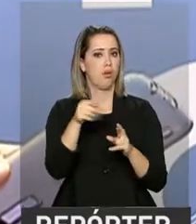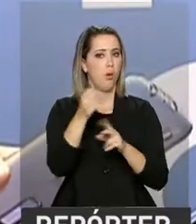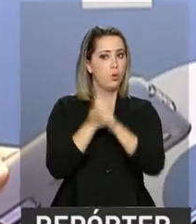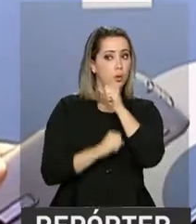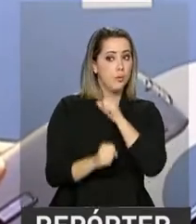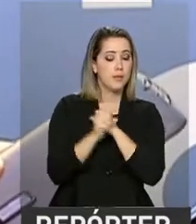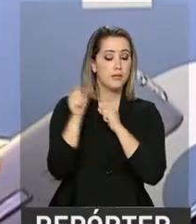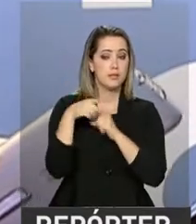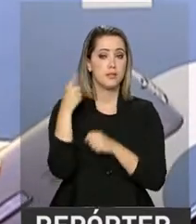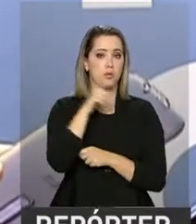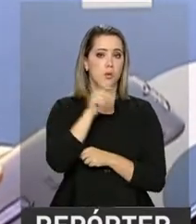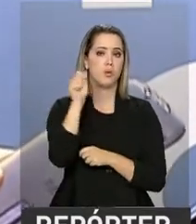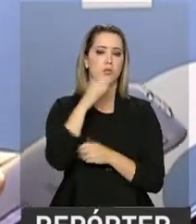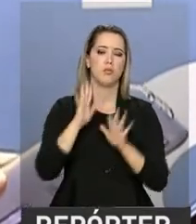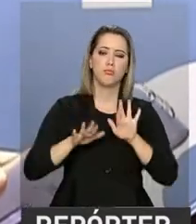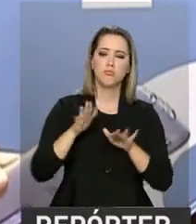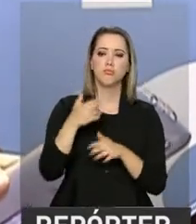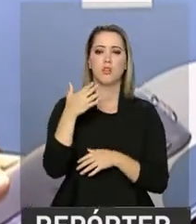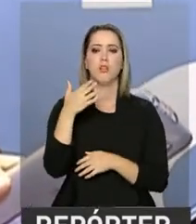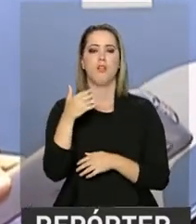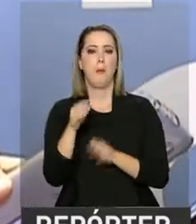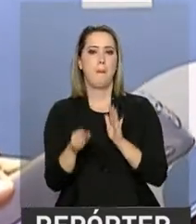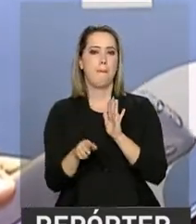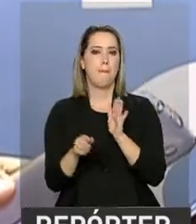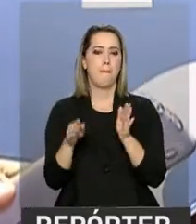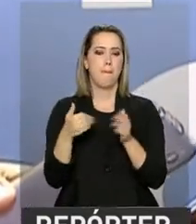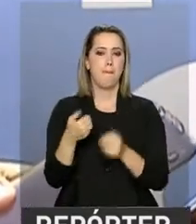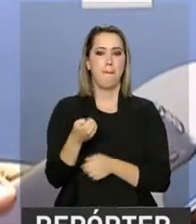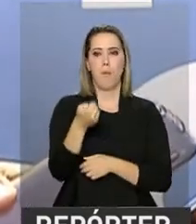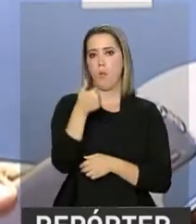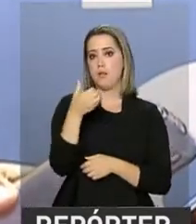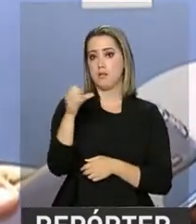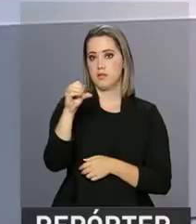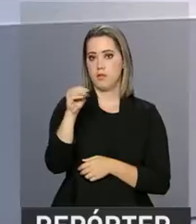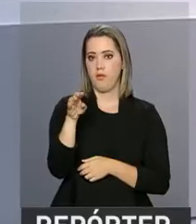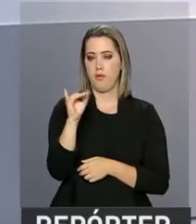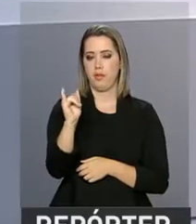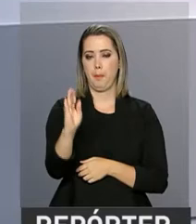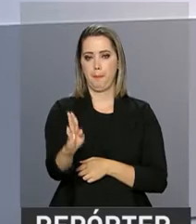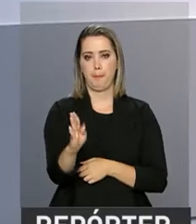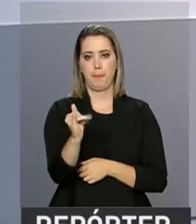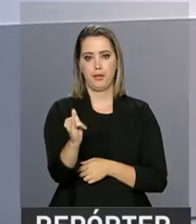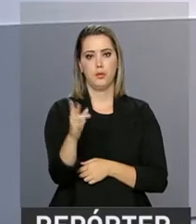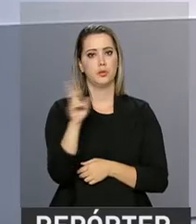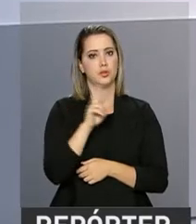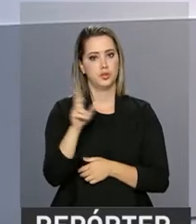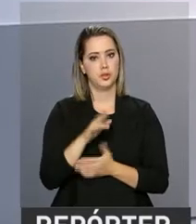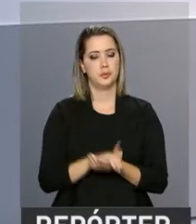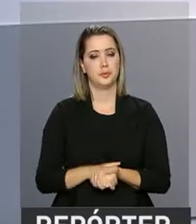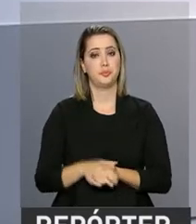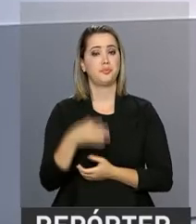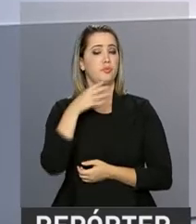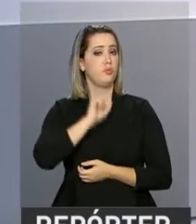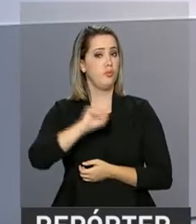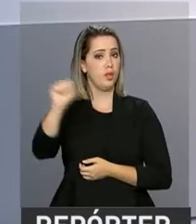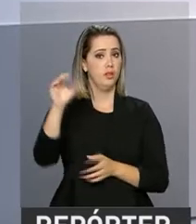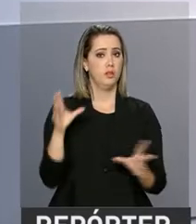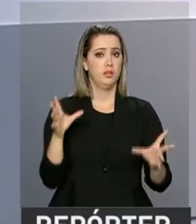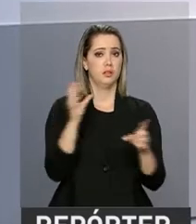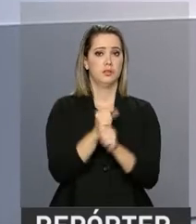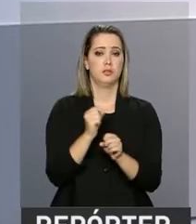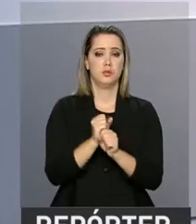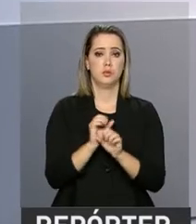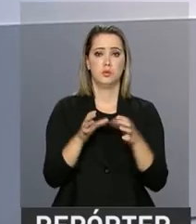passado e chegarmos aí talvez próximo de 90 bilhões de reais. Em abril, as contas do setor